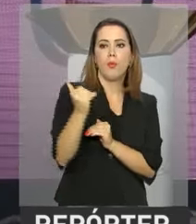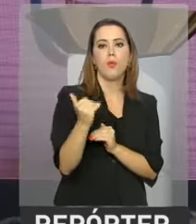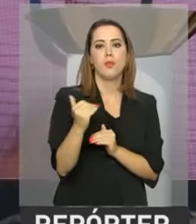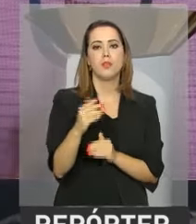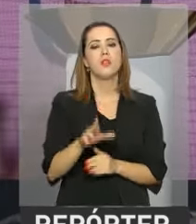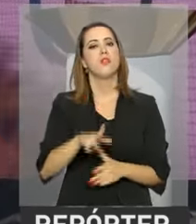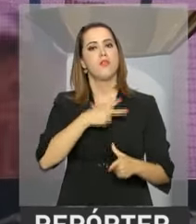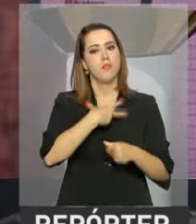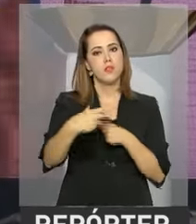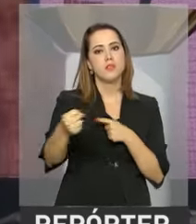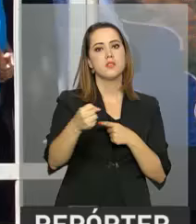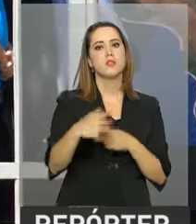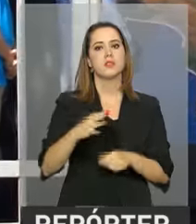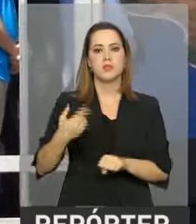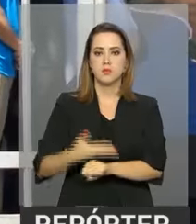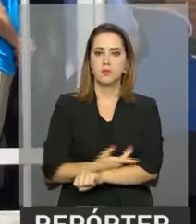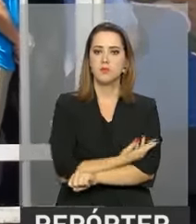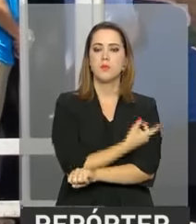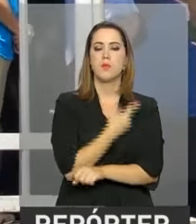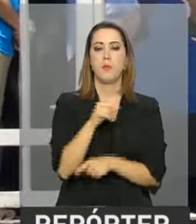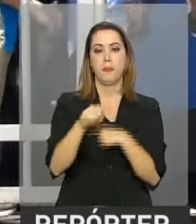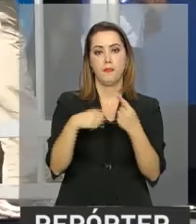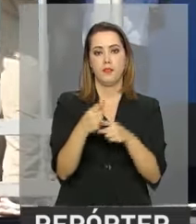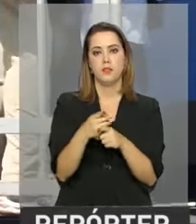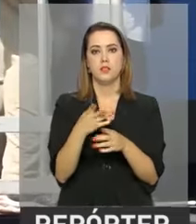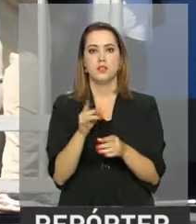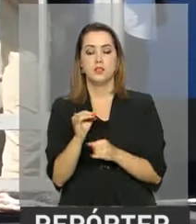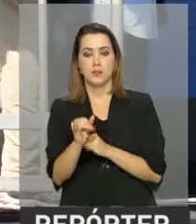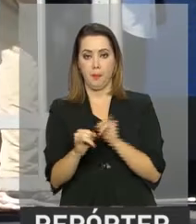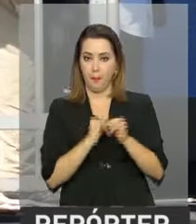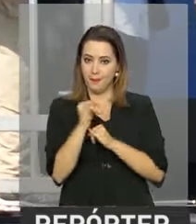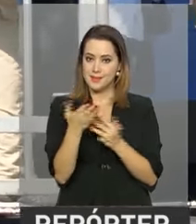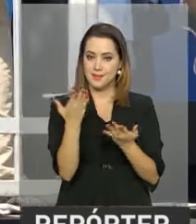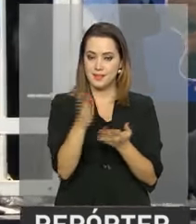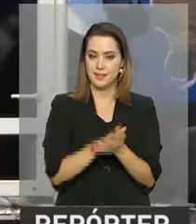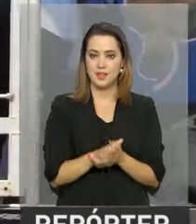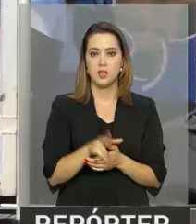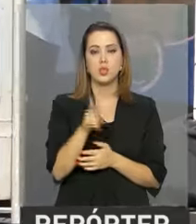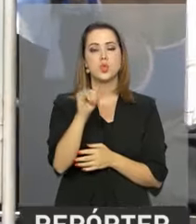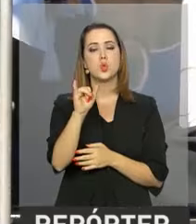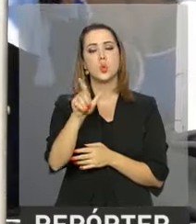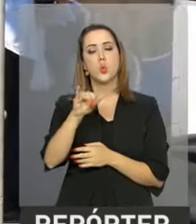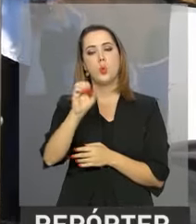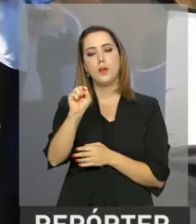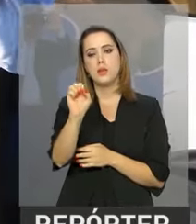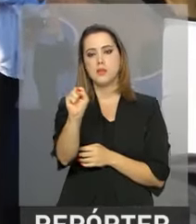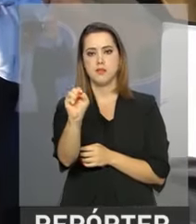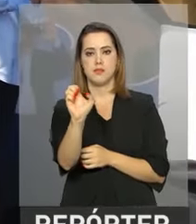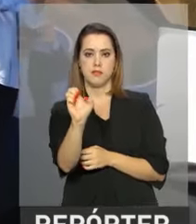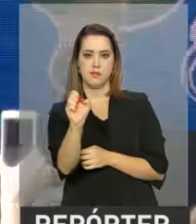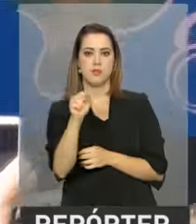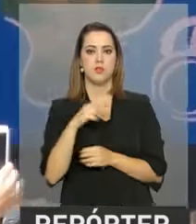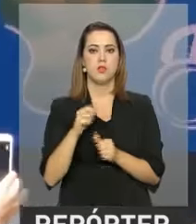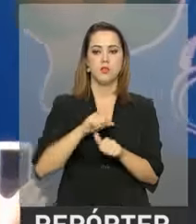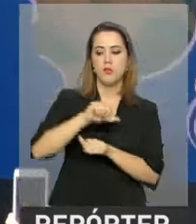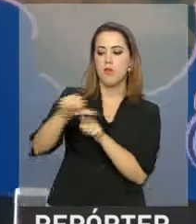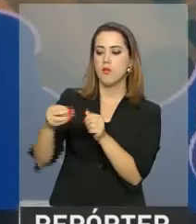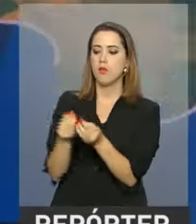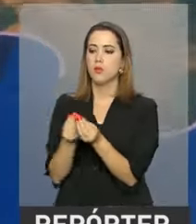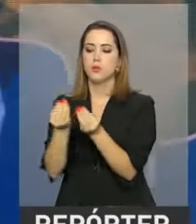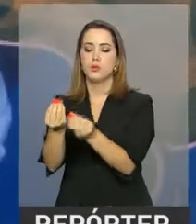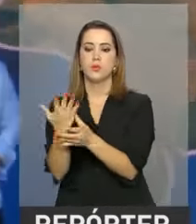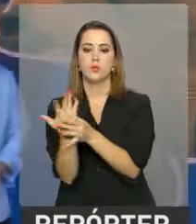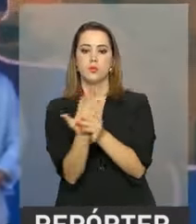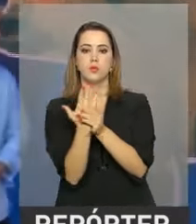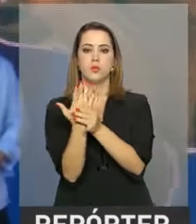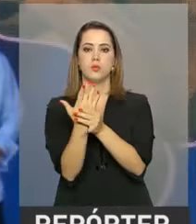que não, de emoção. Depois da interação virtual, Ulisses de Araújo foi o mensageiro e passou a tocha acesa para o atleta